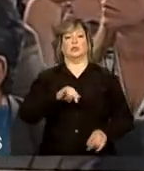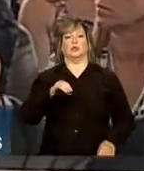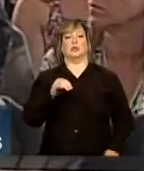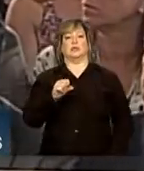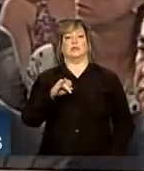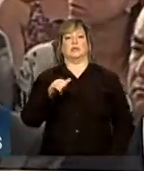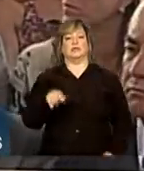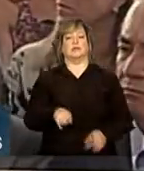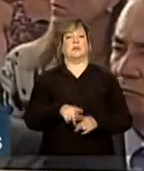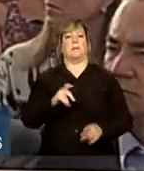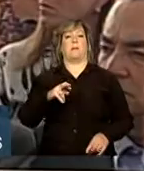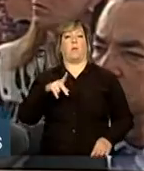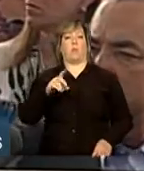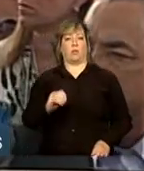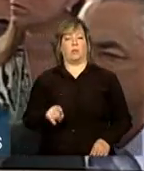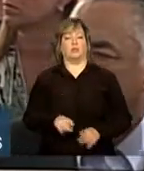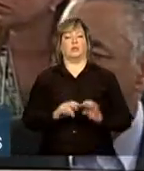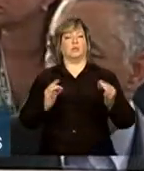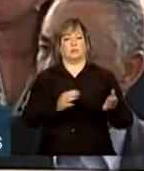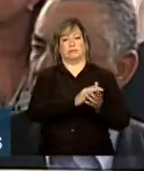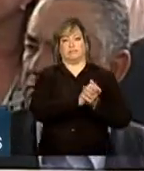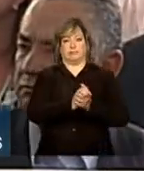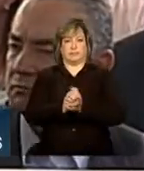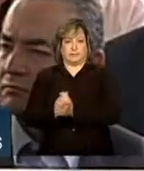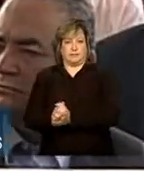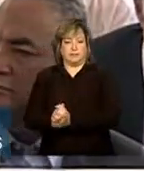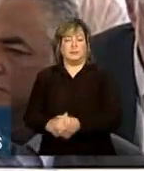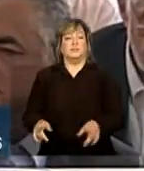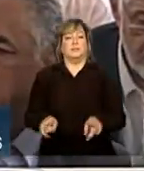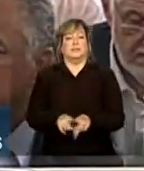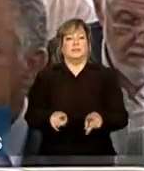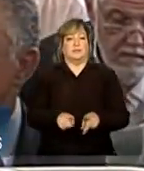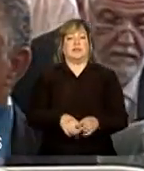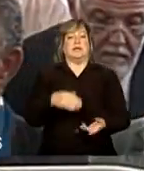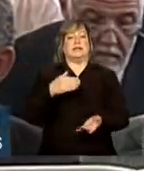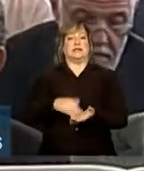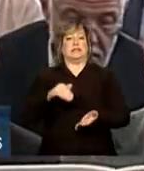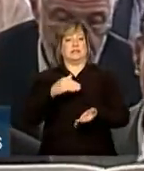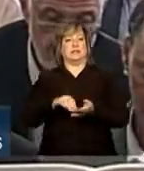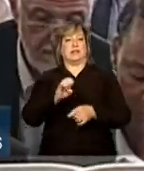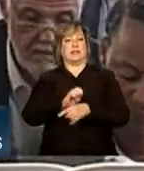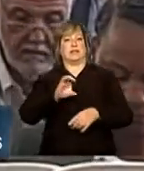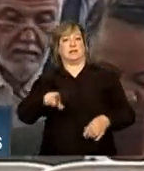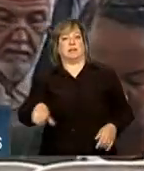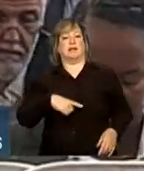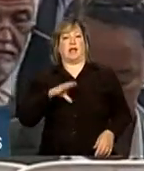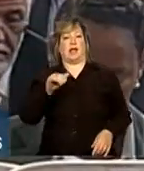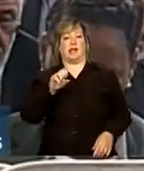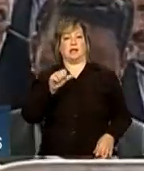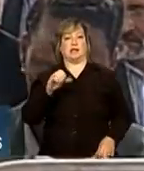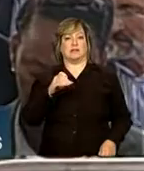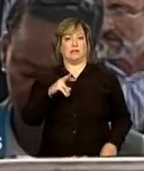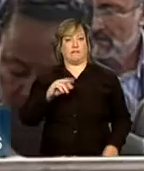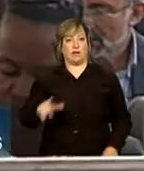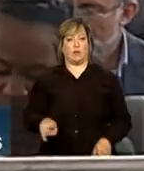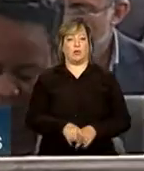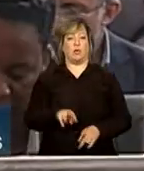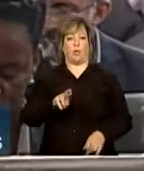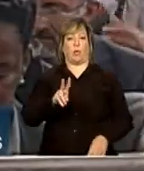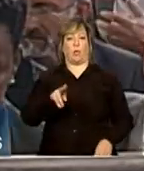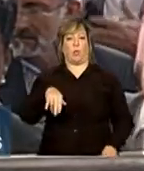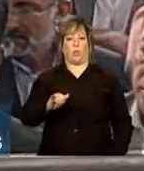e Paulo Magalhães. Cumprimentar o secretário estadual da Casa Civil, Rui Costa,